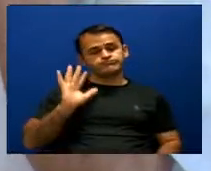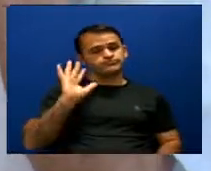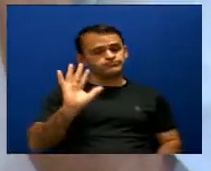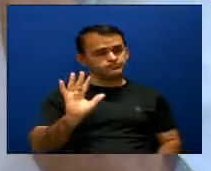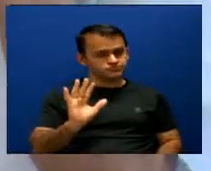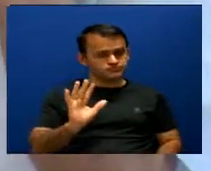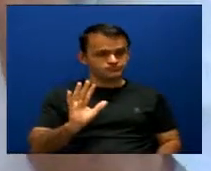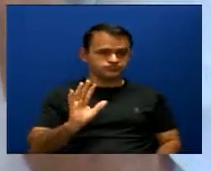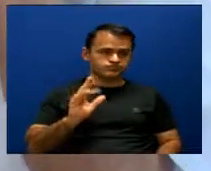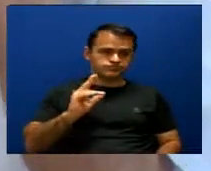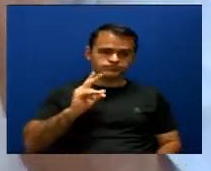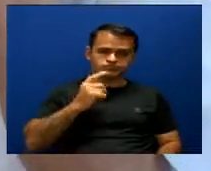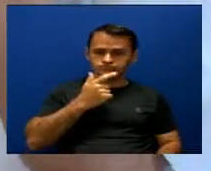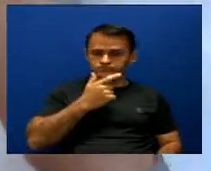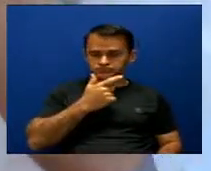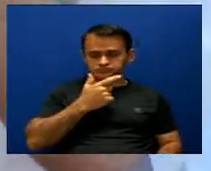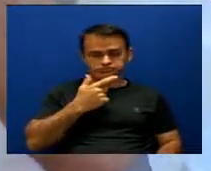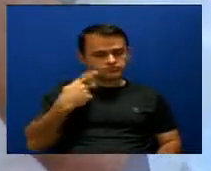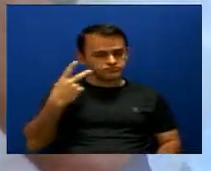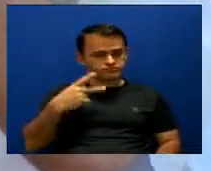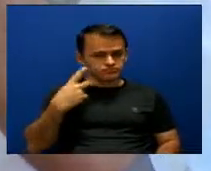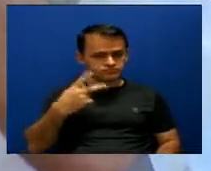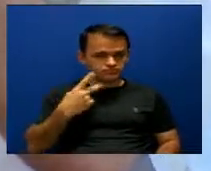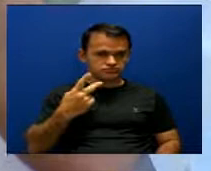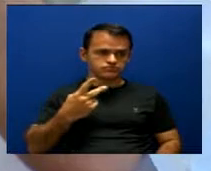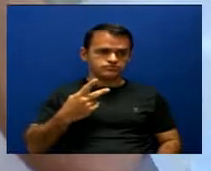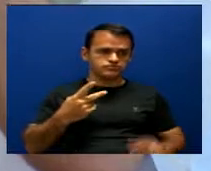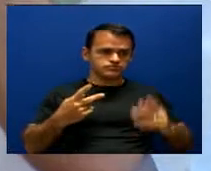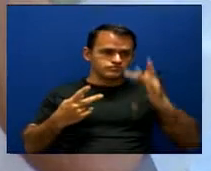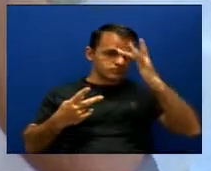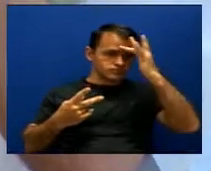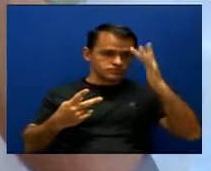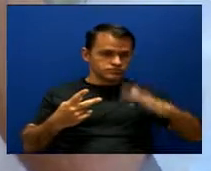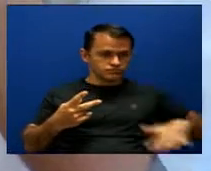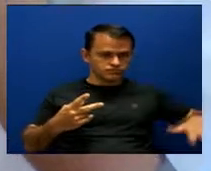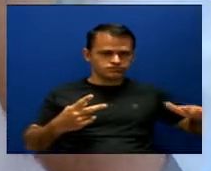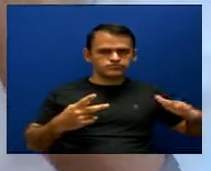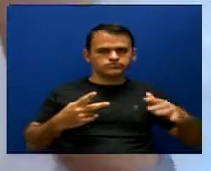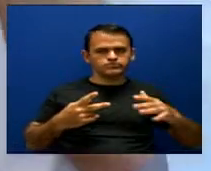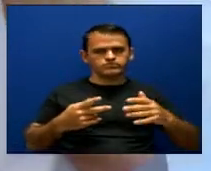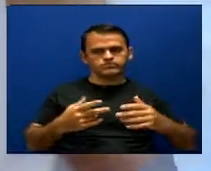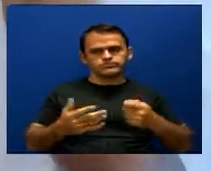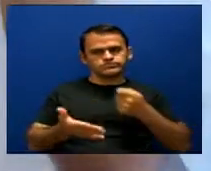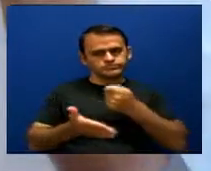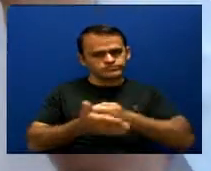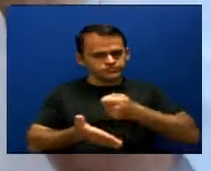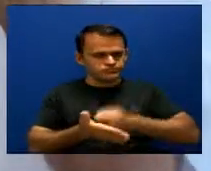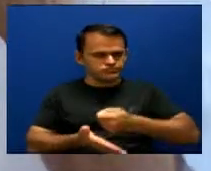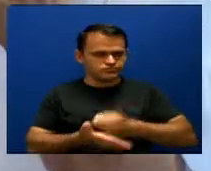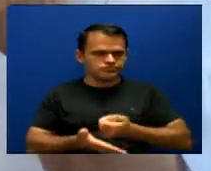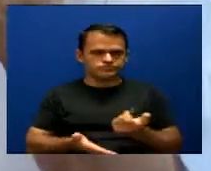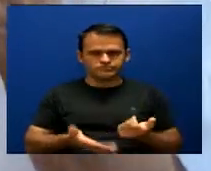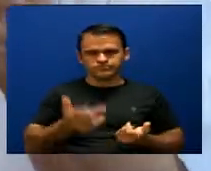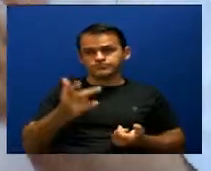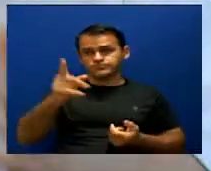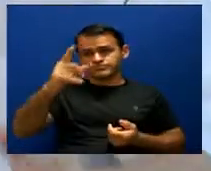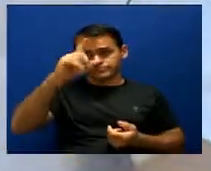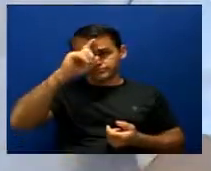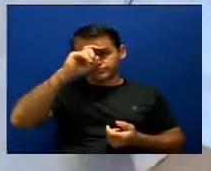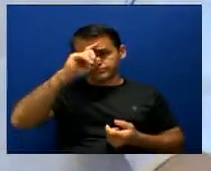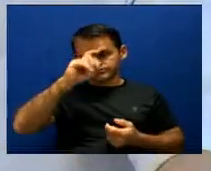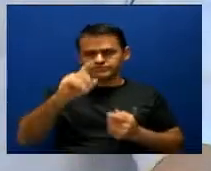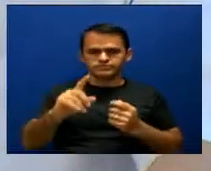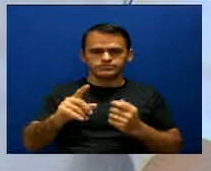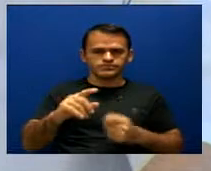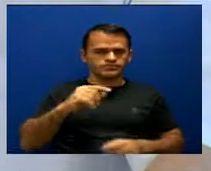que o vereador, a vereadora, a população cobra de vocês, dos senhores e senhoras, puxa, e aquela pessoa que está lá no hospital?